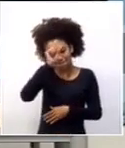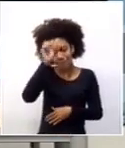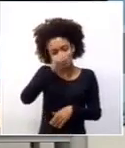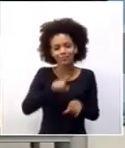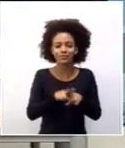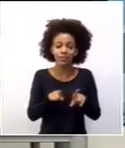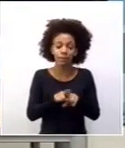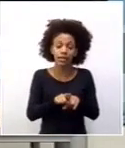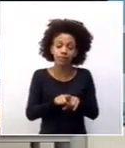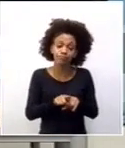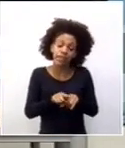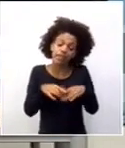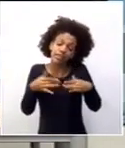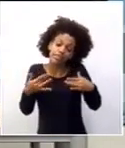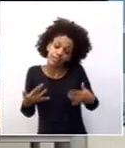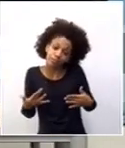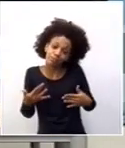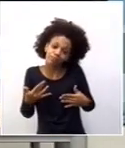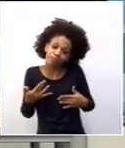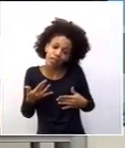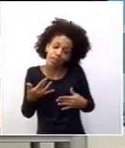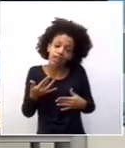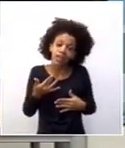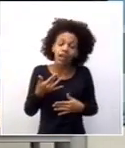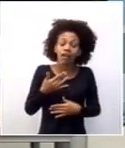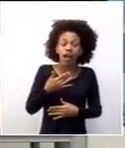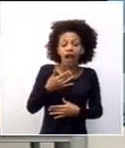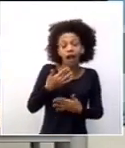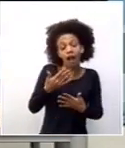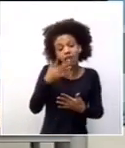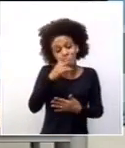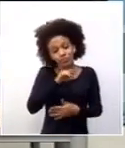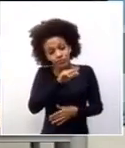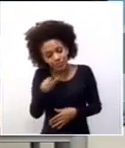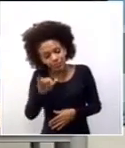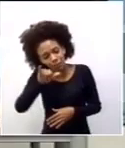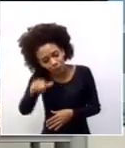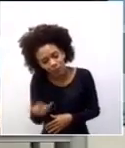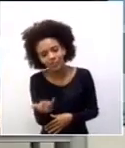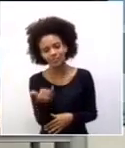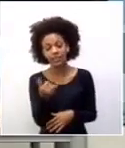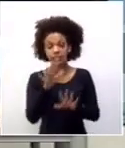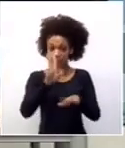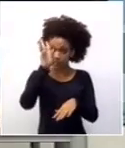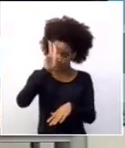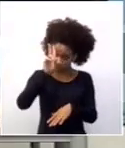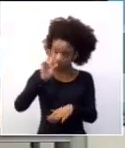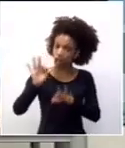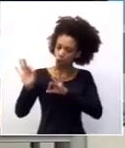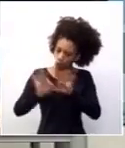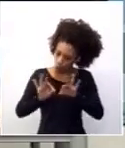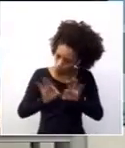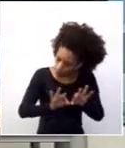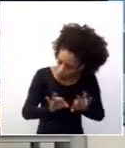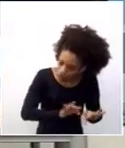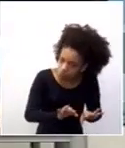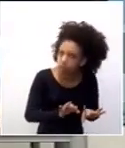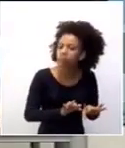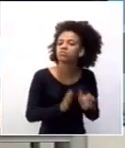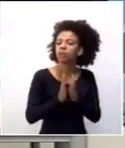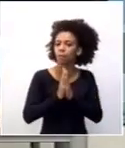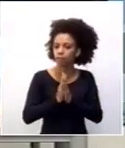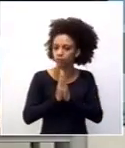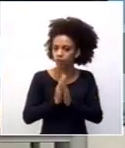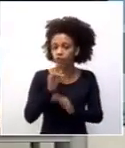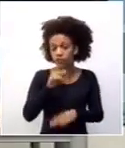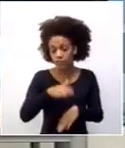também. Eu espero que tenha sido bem útil, bem frutífero para vocês. E sempre lembre-se, hein, gente, se organizem, tá? Vocês vão ter